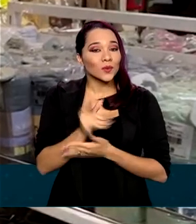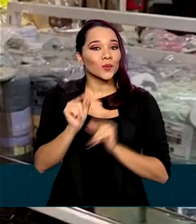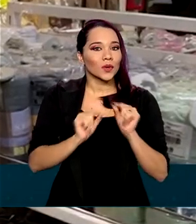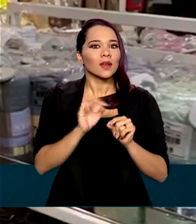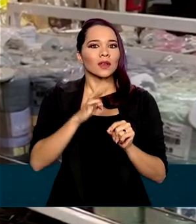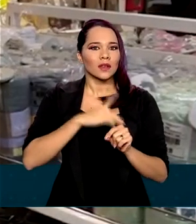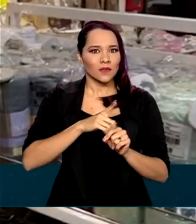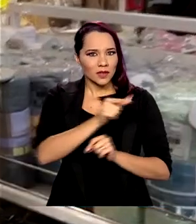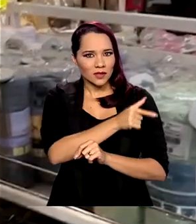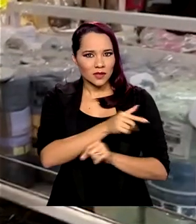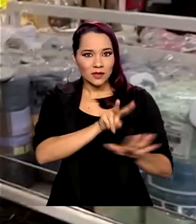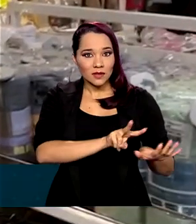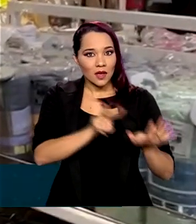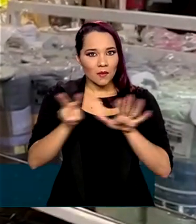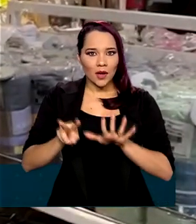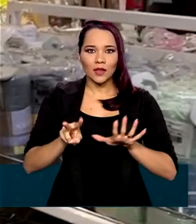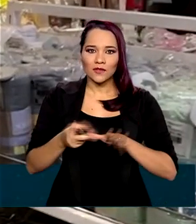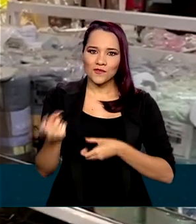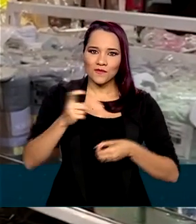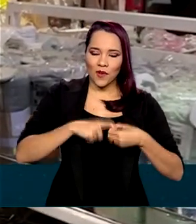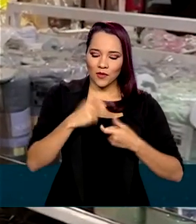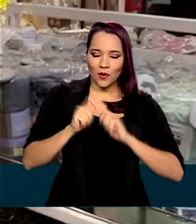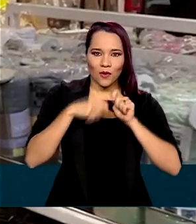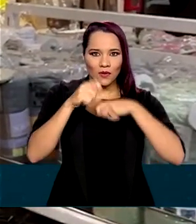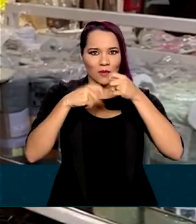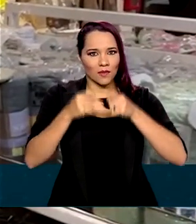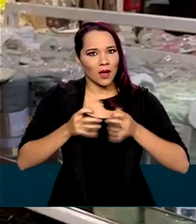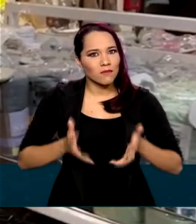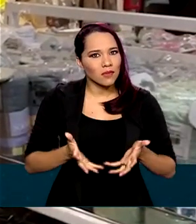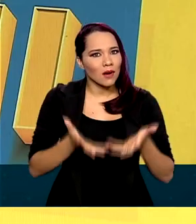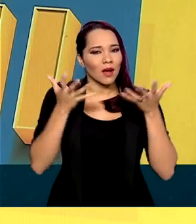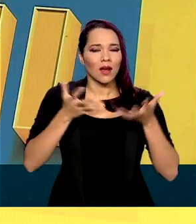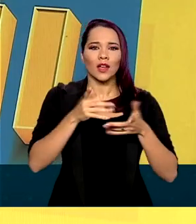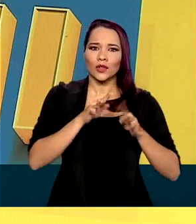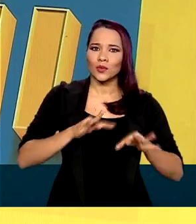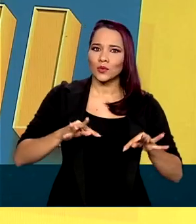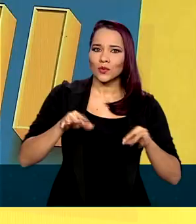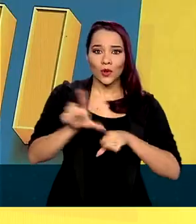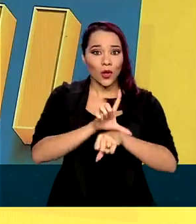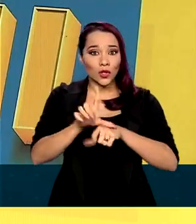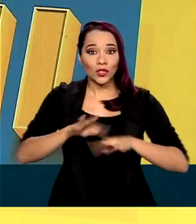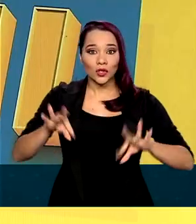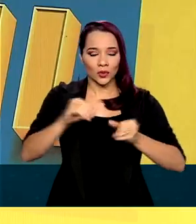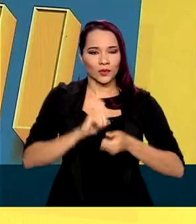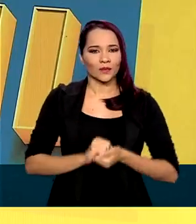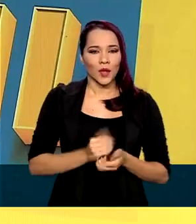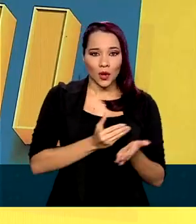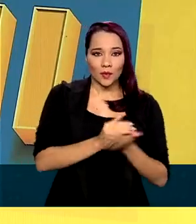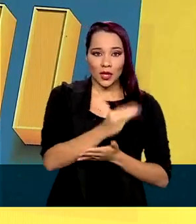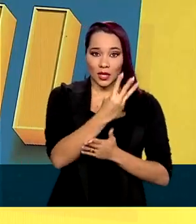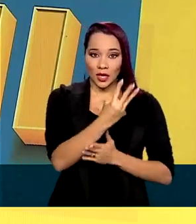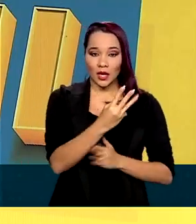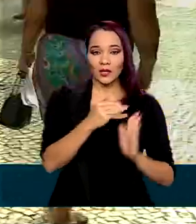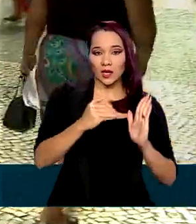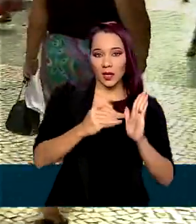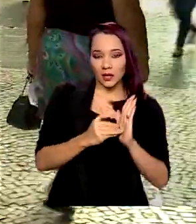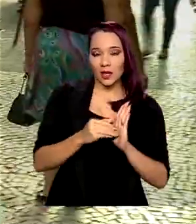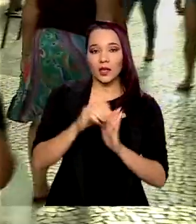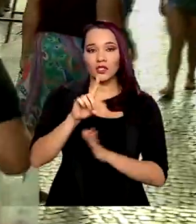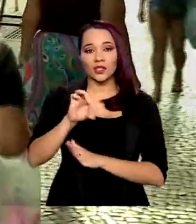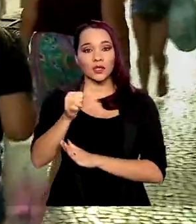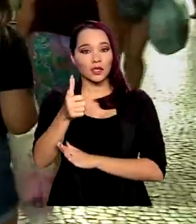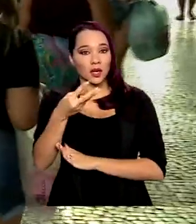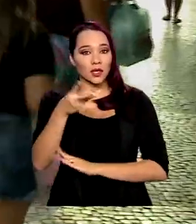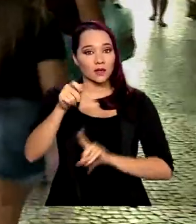e vai marcar esse momento no varejo inteiro. O evento será de 3 a 13 de setembro e